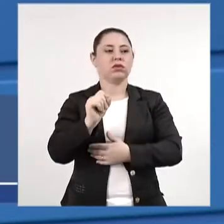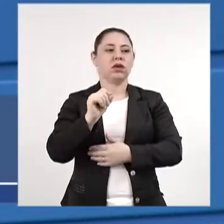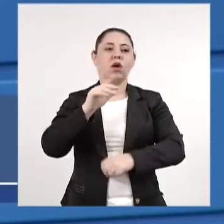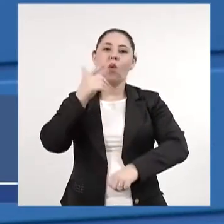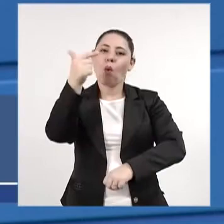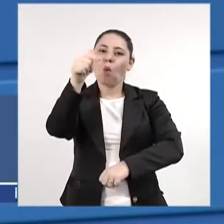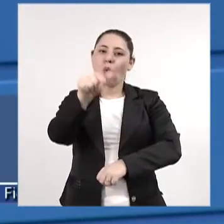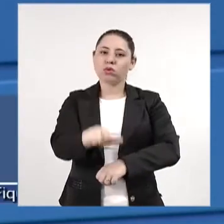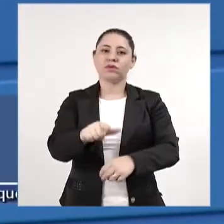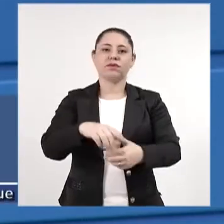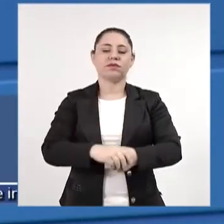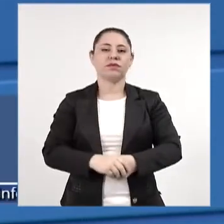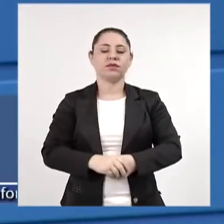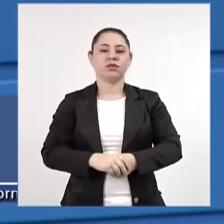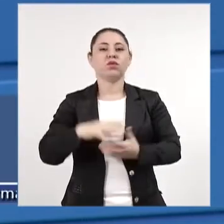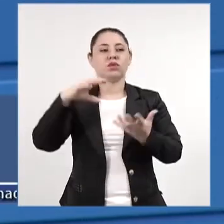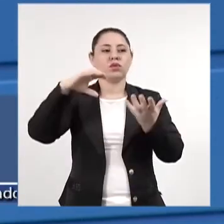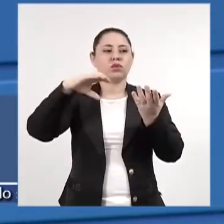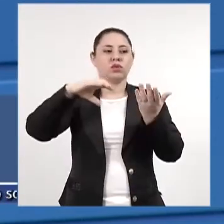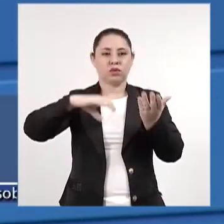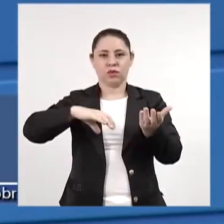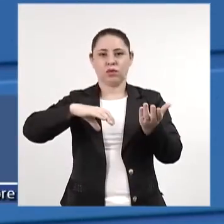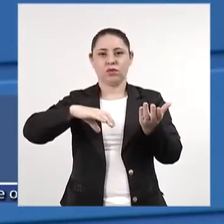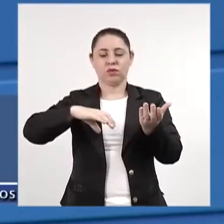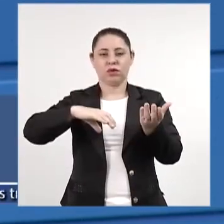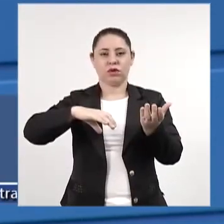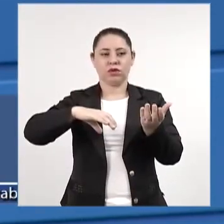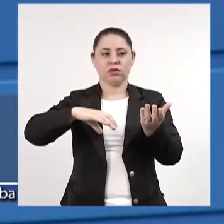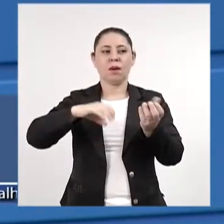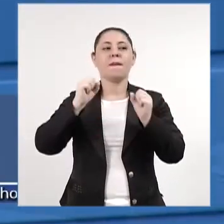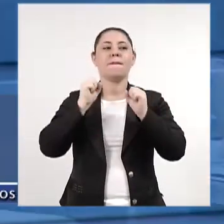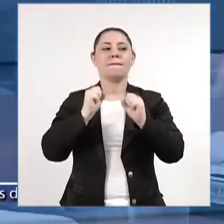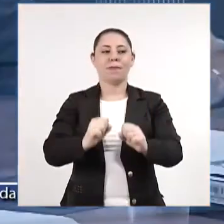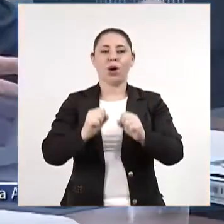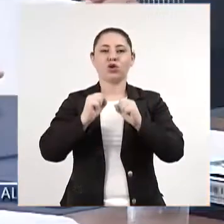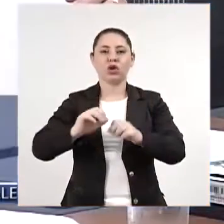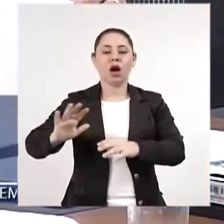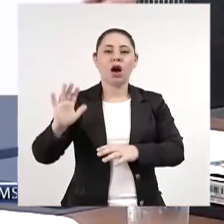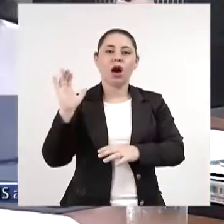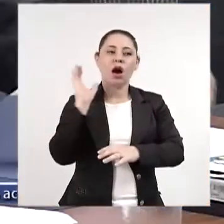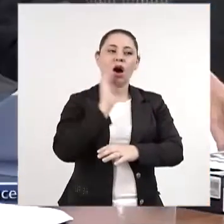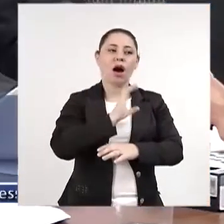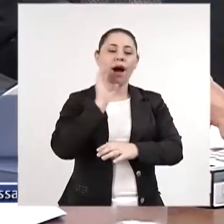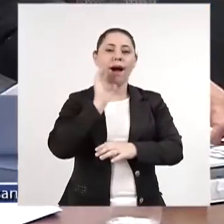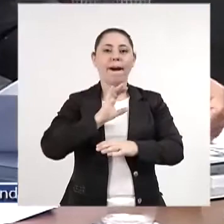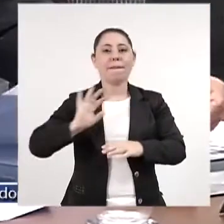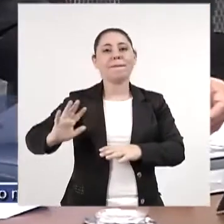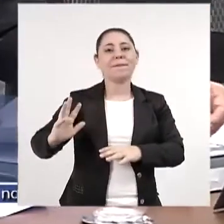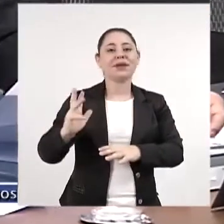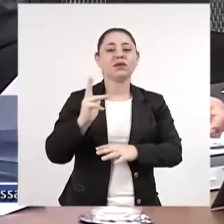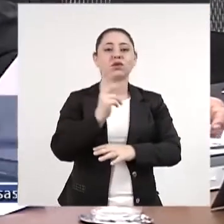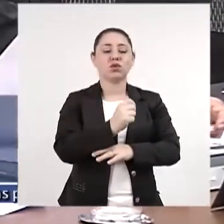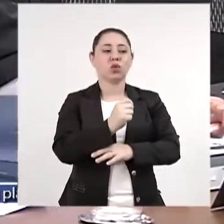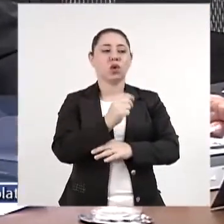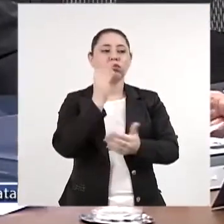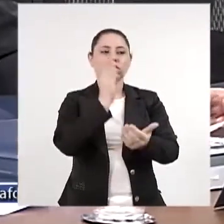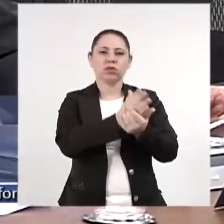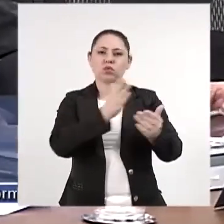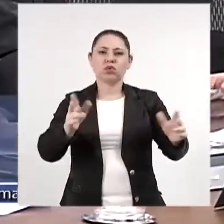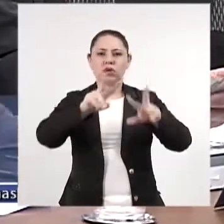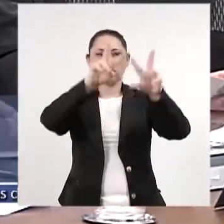uma vez, o Congresso Nacional vai poder dar celeridade nessa matéria que é extremamente